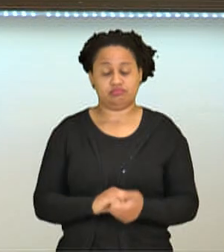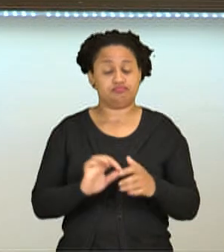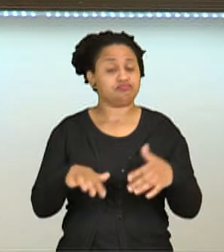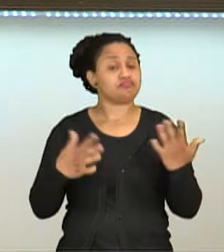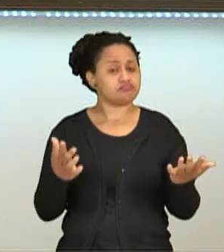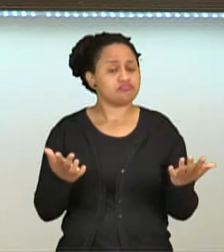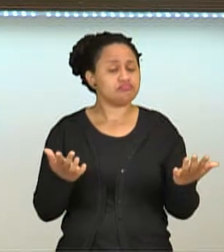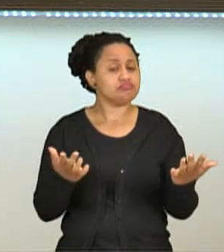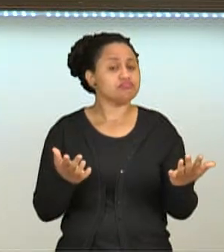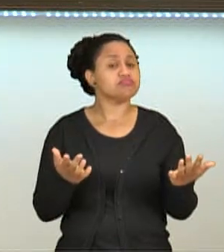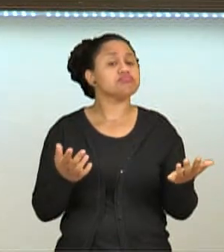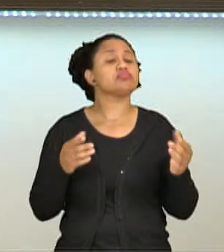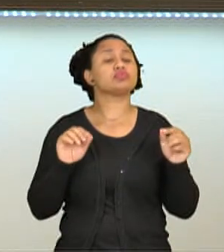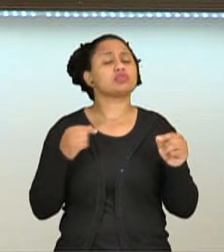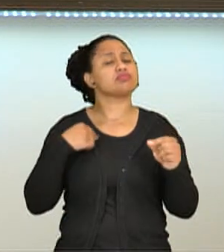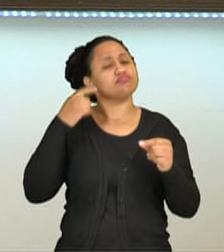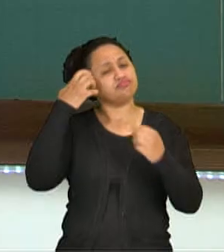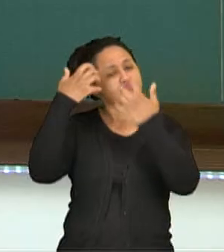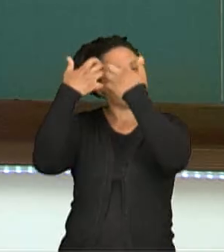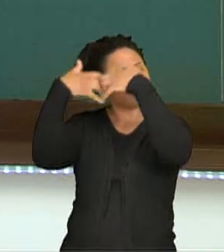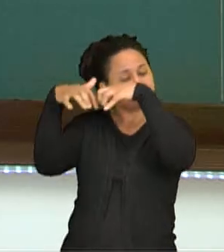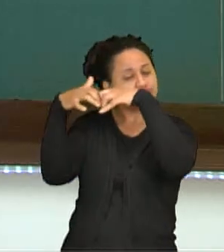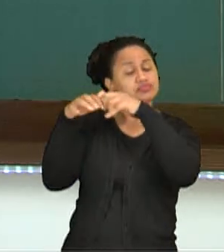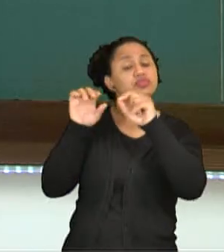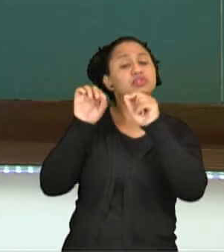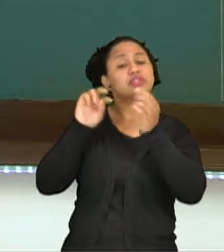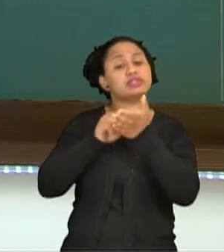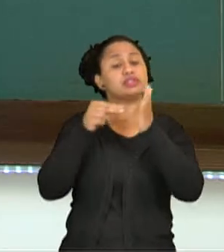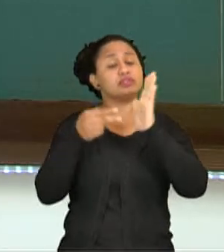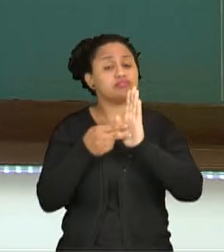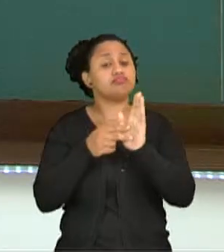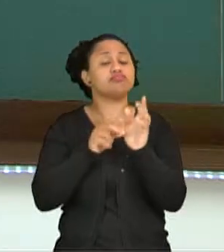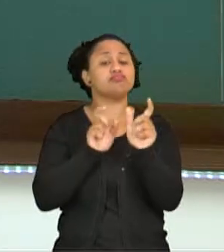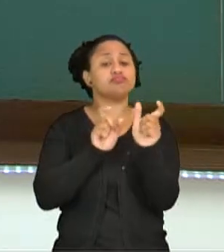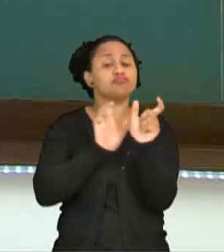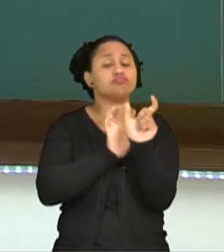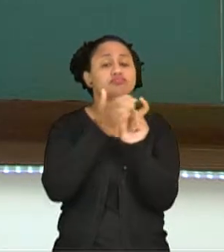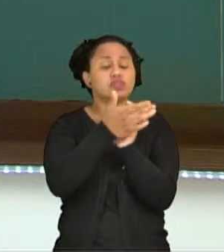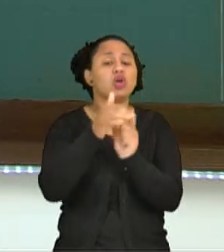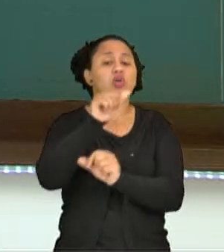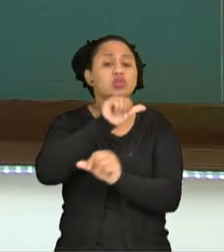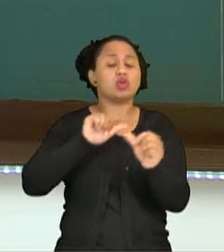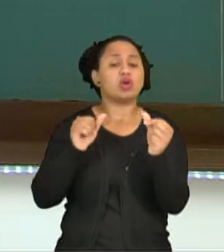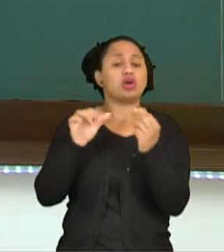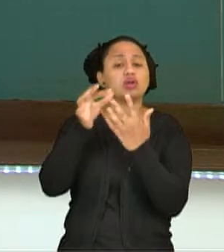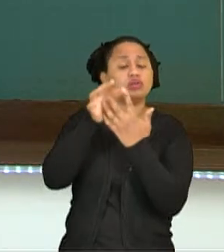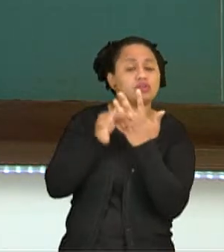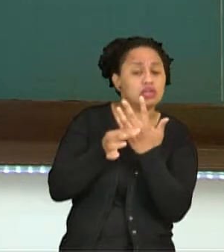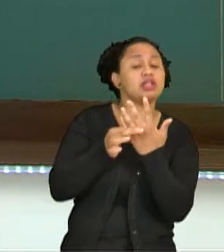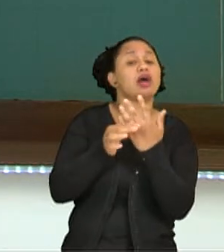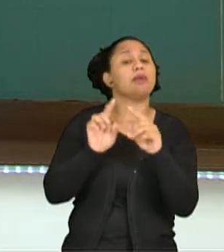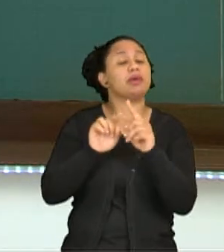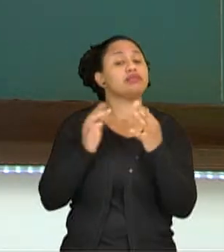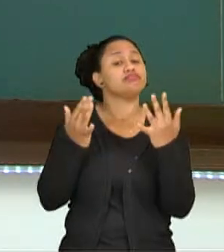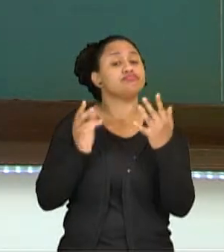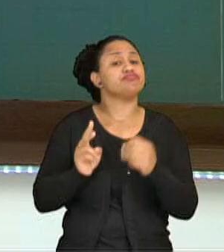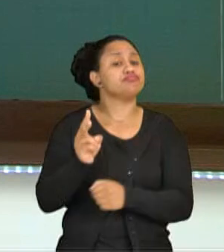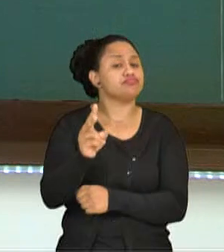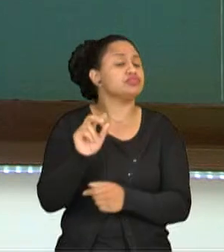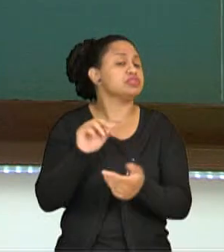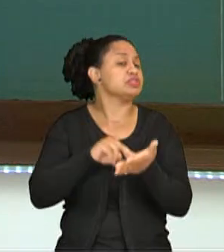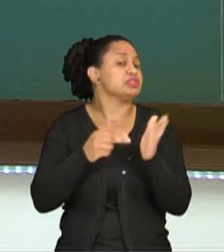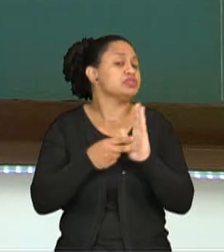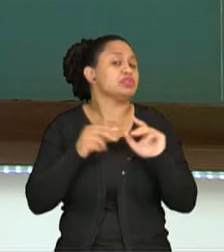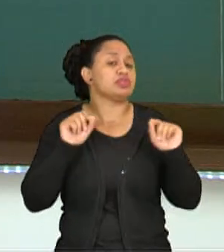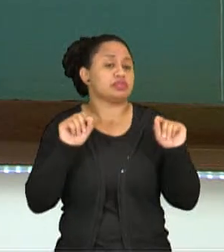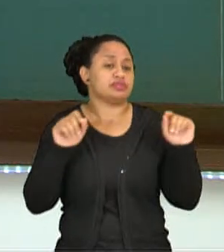Então, estudantes refletiram o que será que significa a expressão trocam-se os anéis e ficam-se os dedos. E aqui,